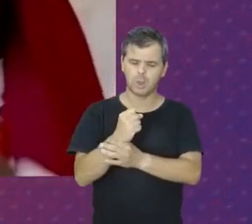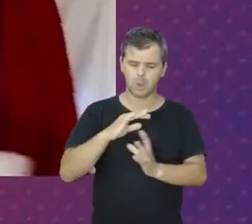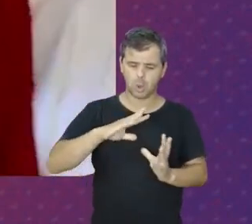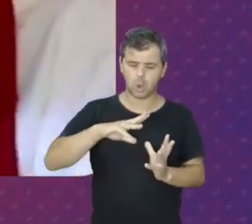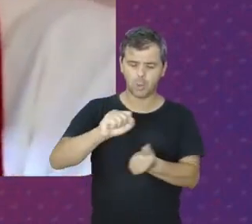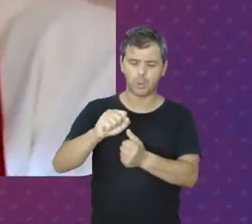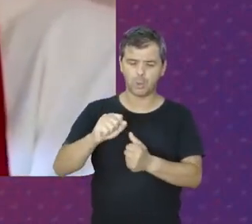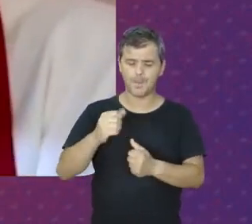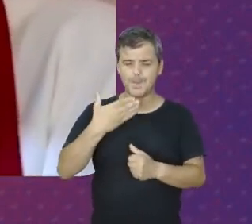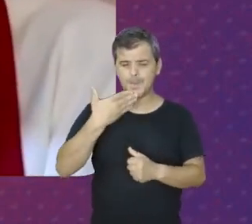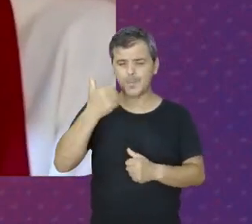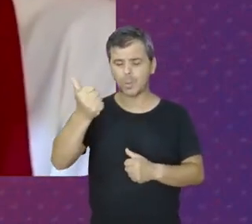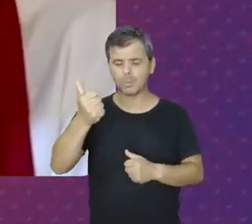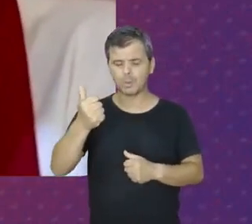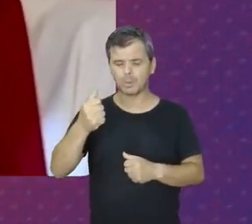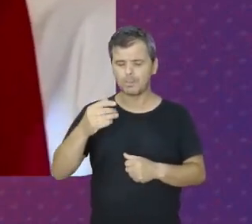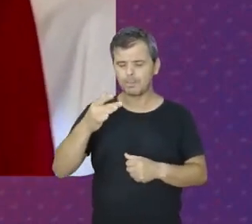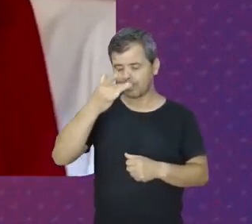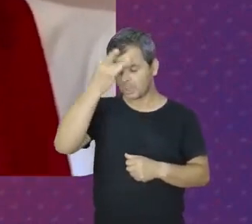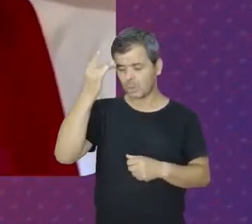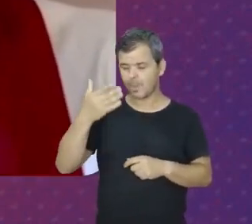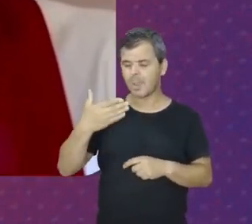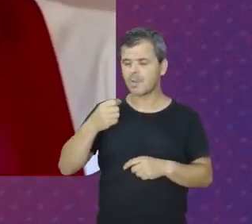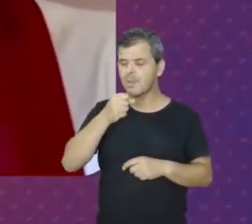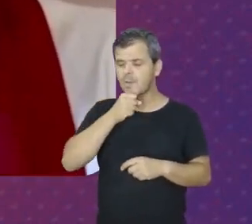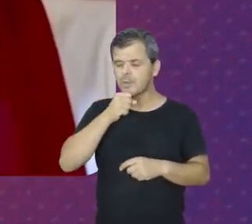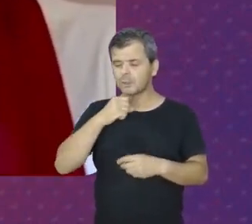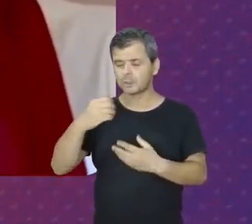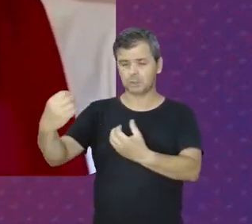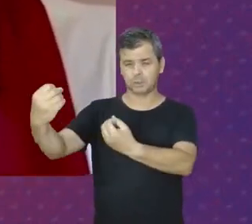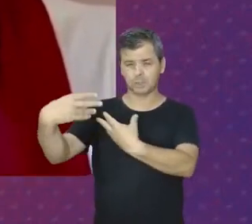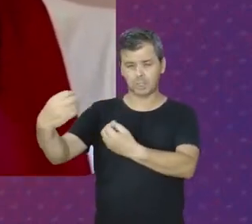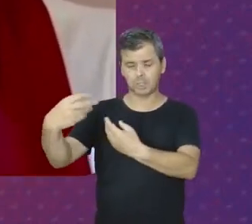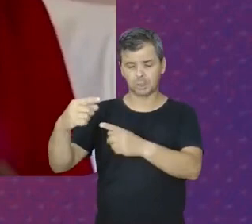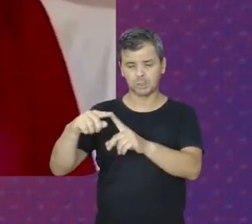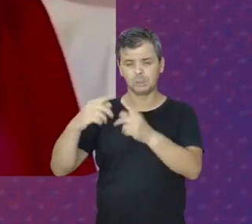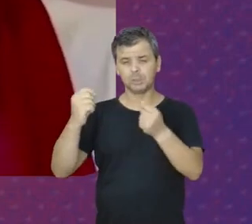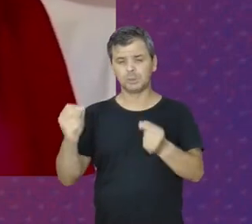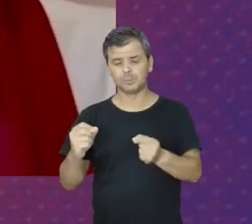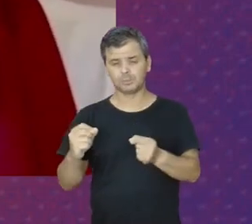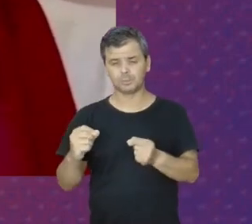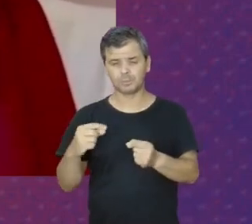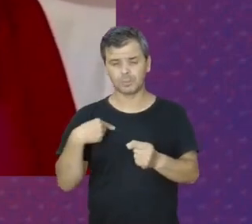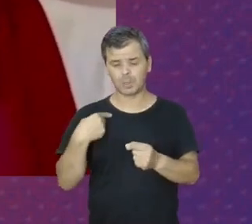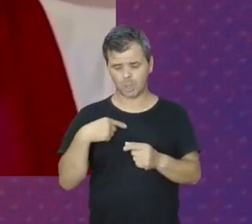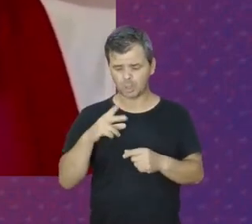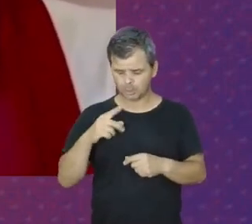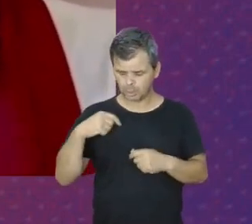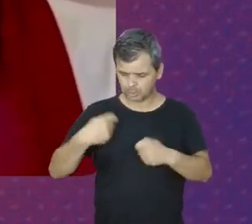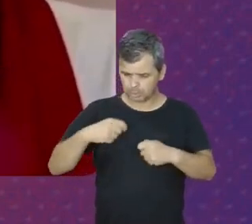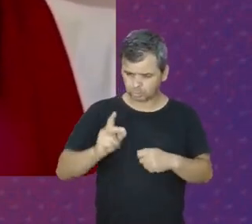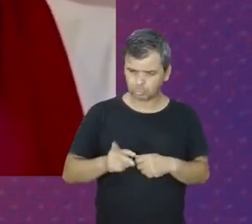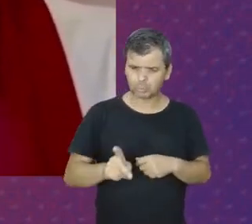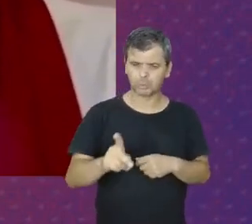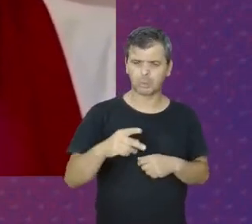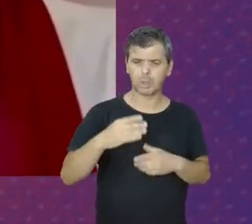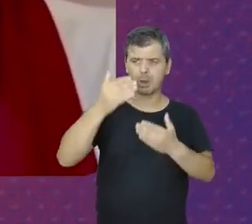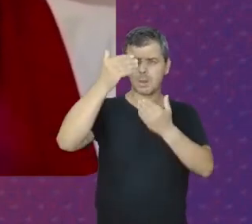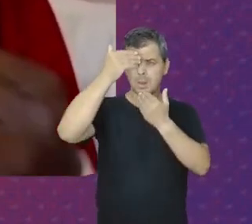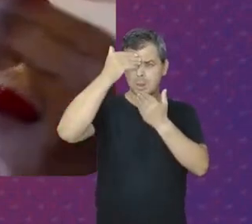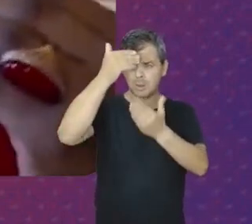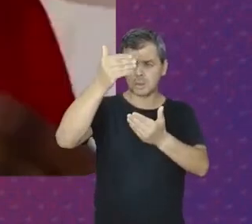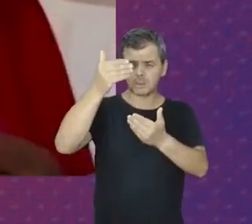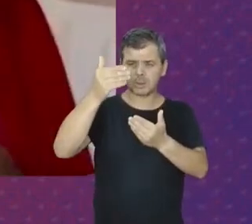gente olha para as nossas mais velhas, e elas nos ensinam e dizem para a gente, nós devemos continuar. Eu quero